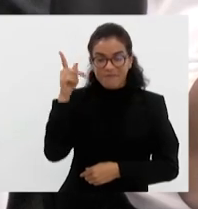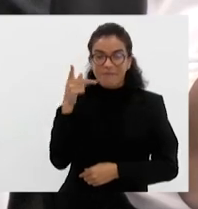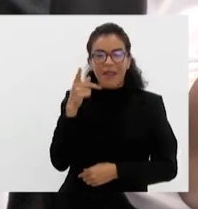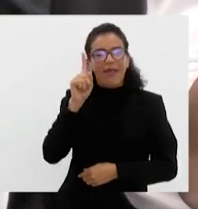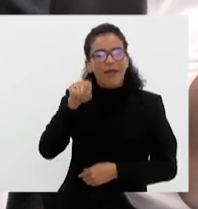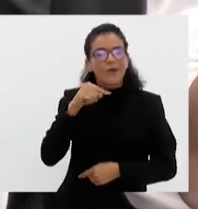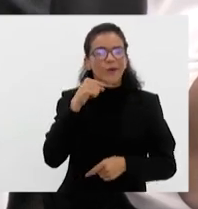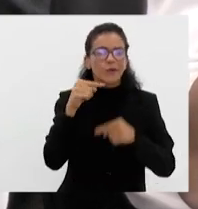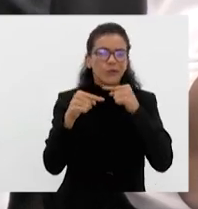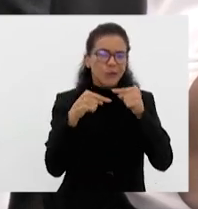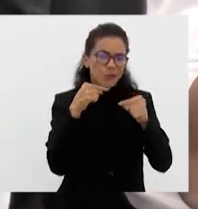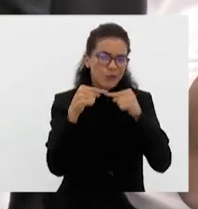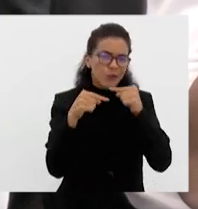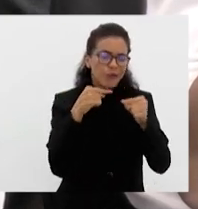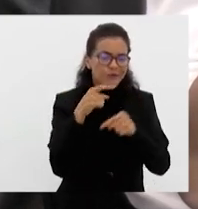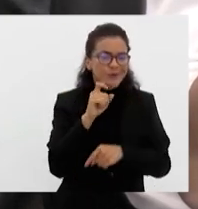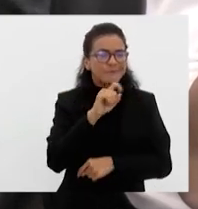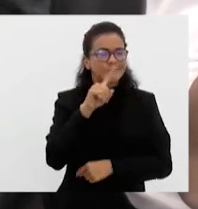questão, uma dúvida.